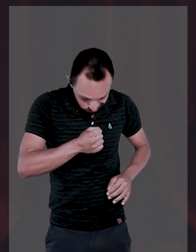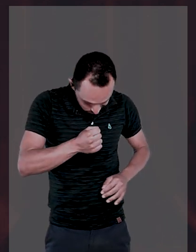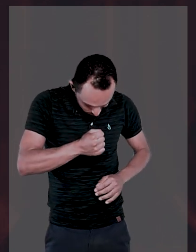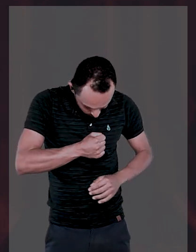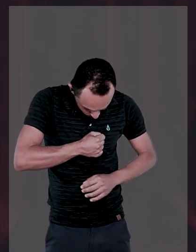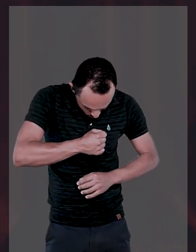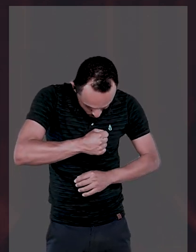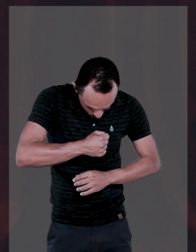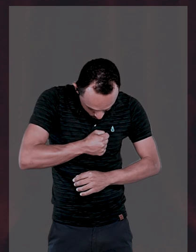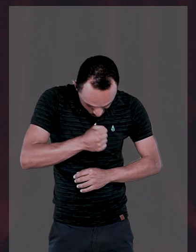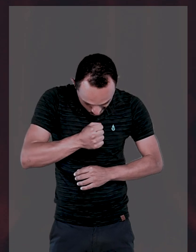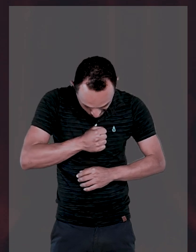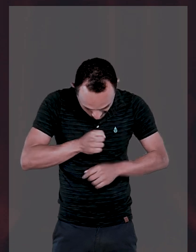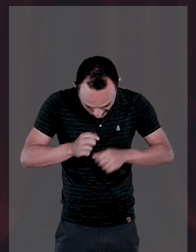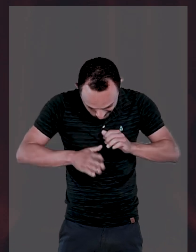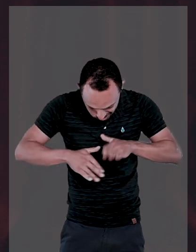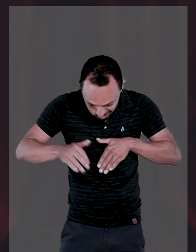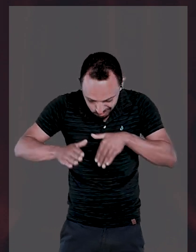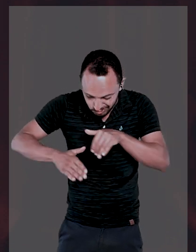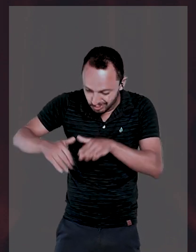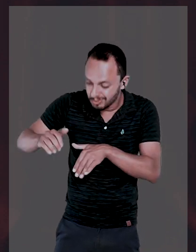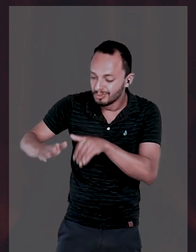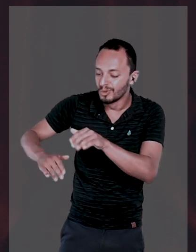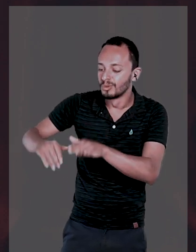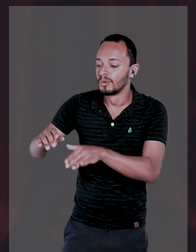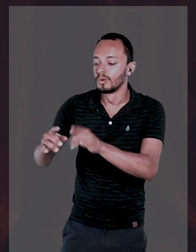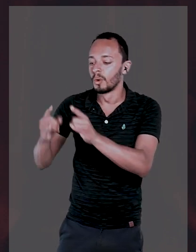do meu coração.